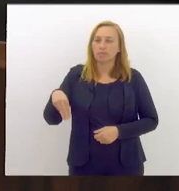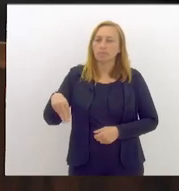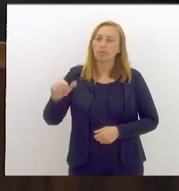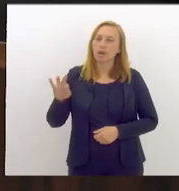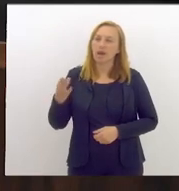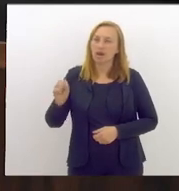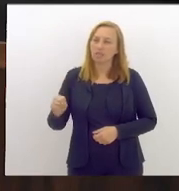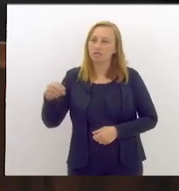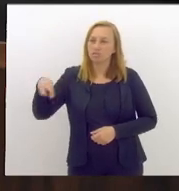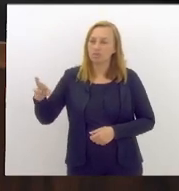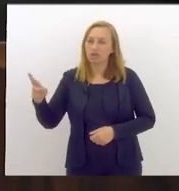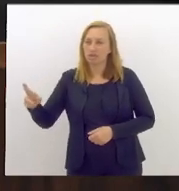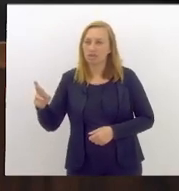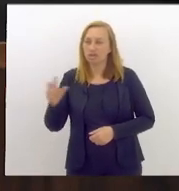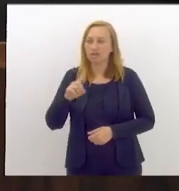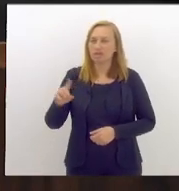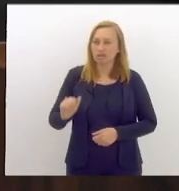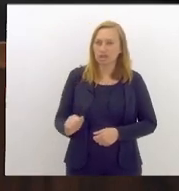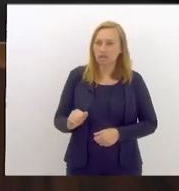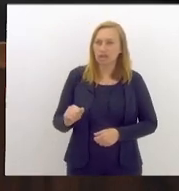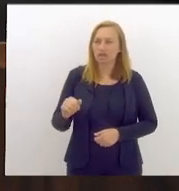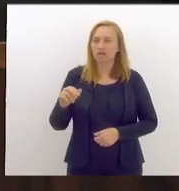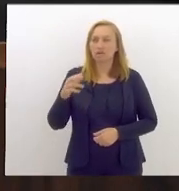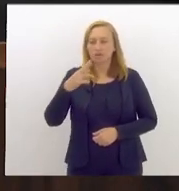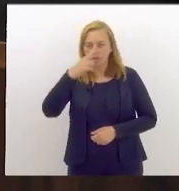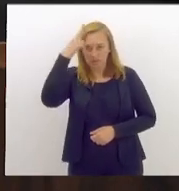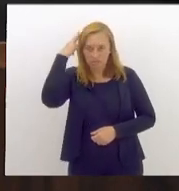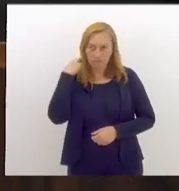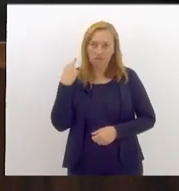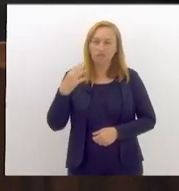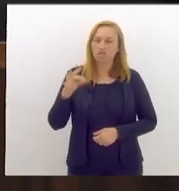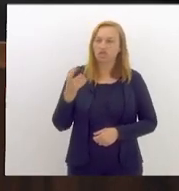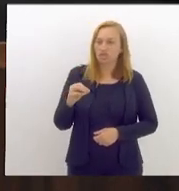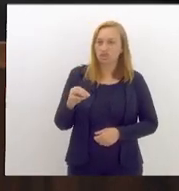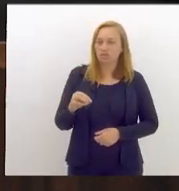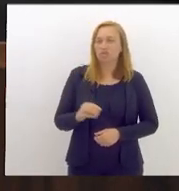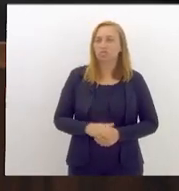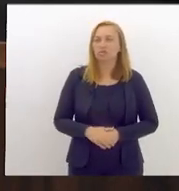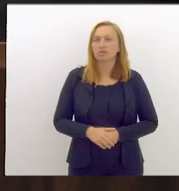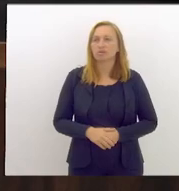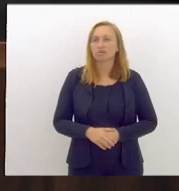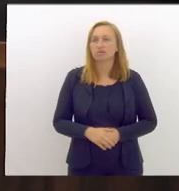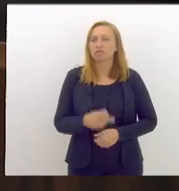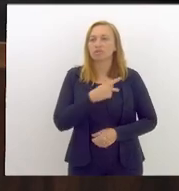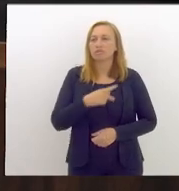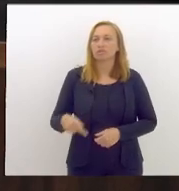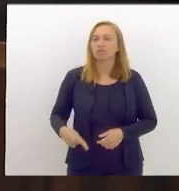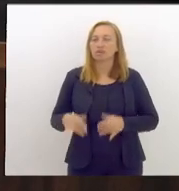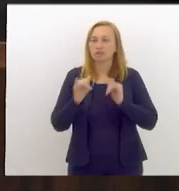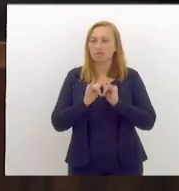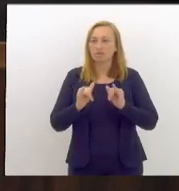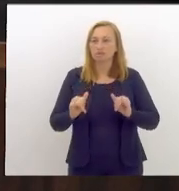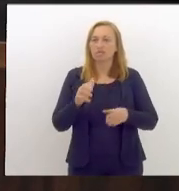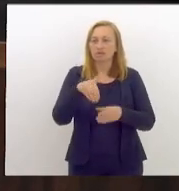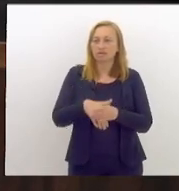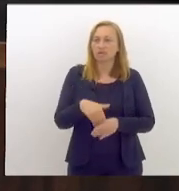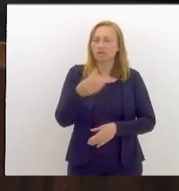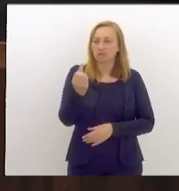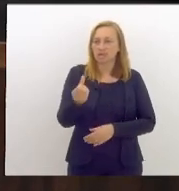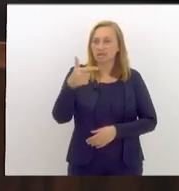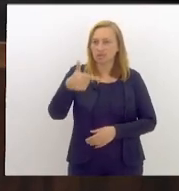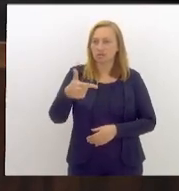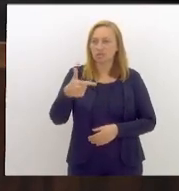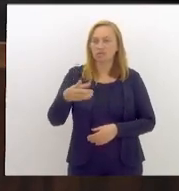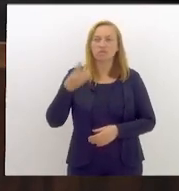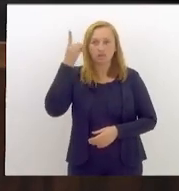Renato Zaca Rosane Félix Thiago Pampulha presidência proclama o resultado votaram 62